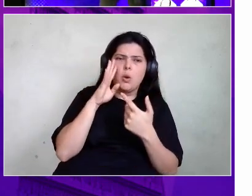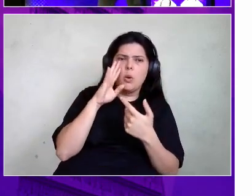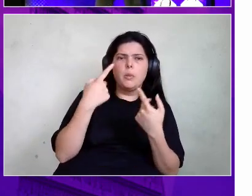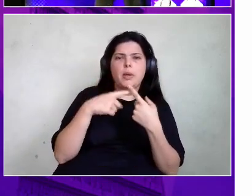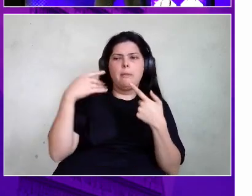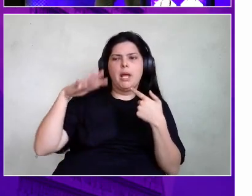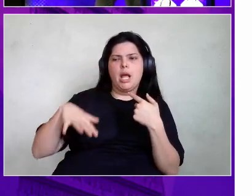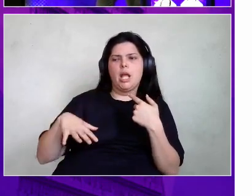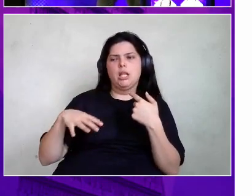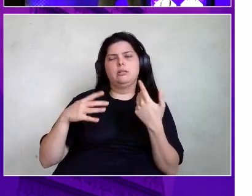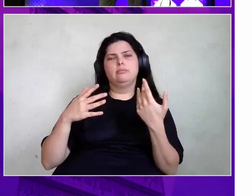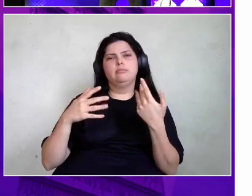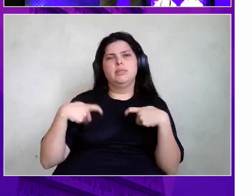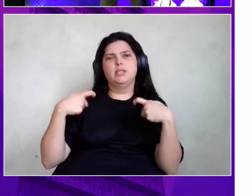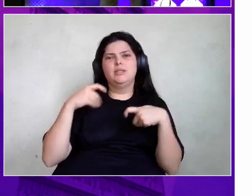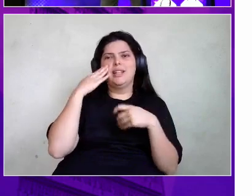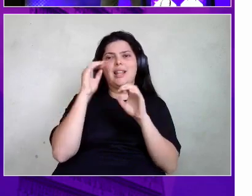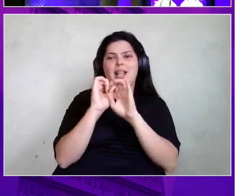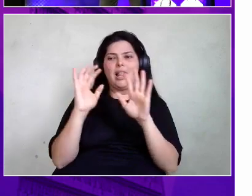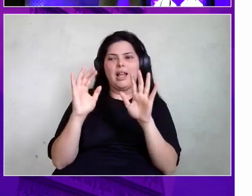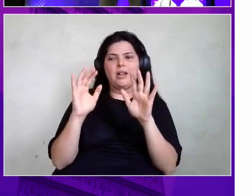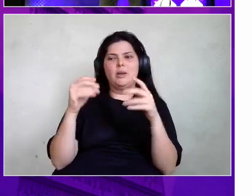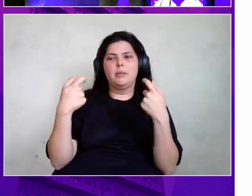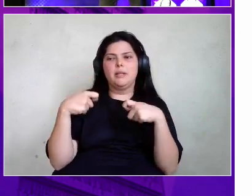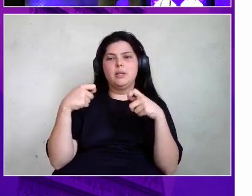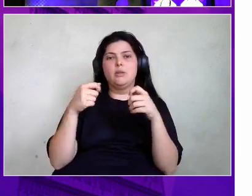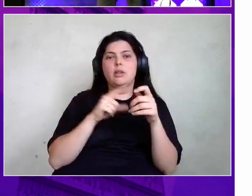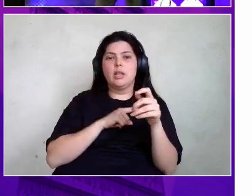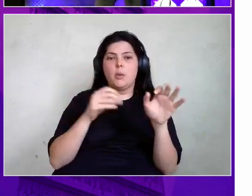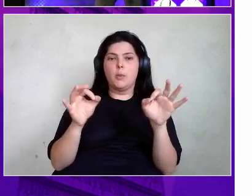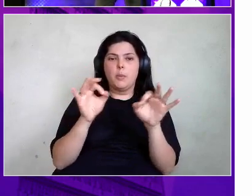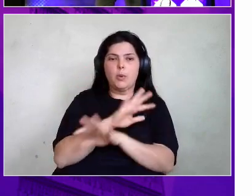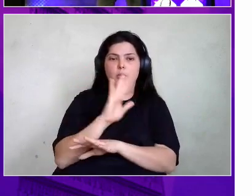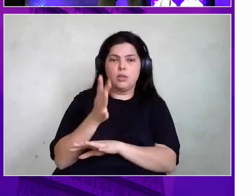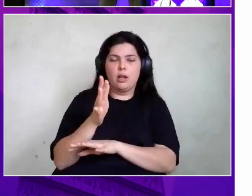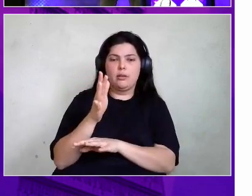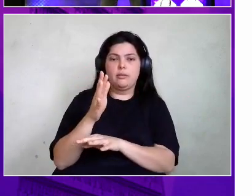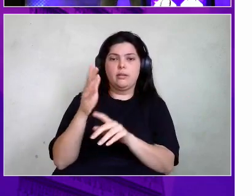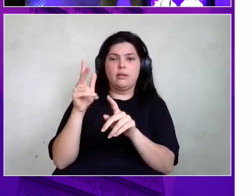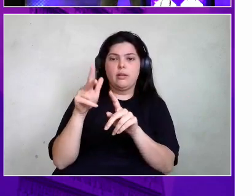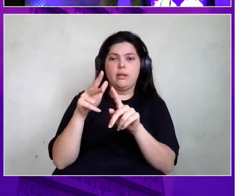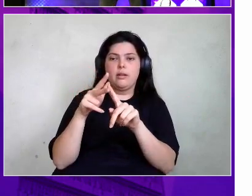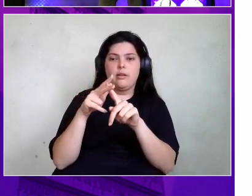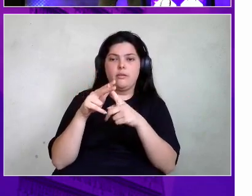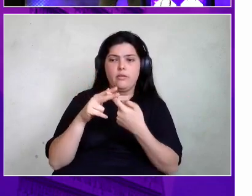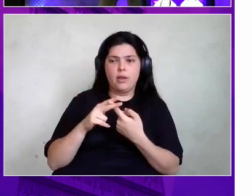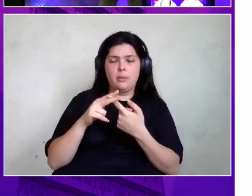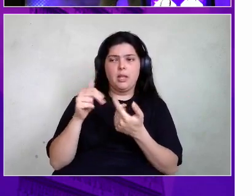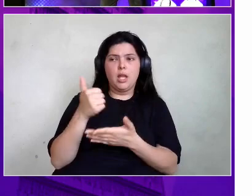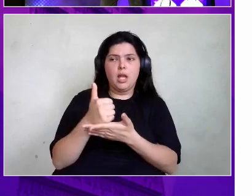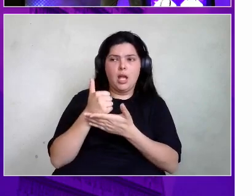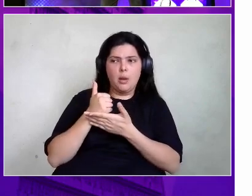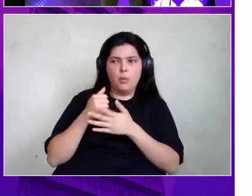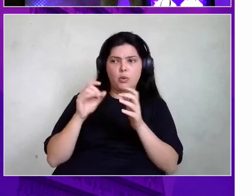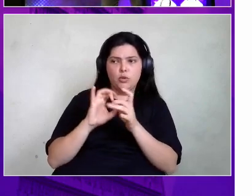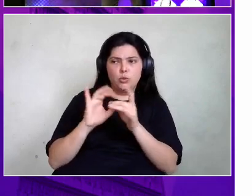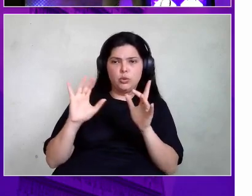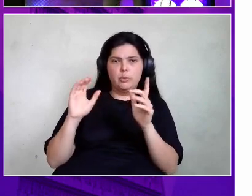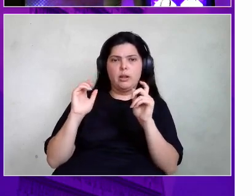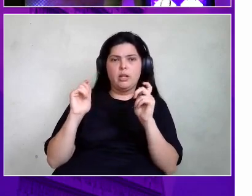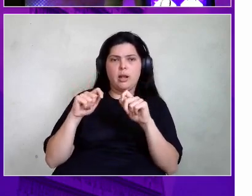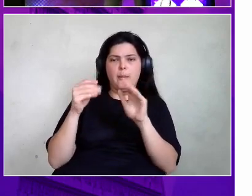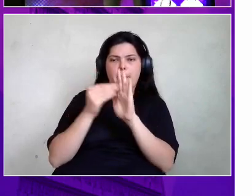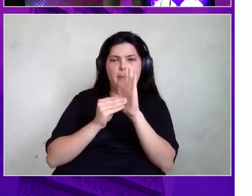Eu tenho que entender, opa, eu tenho um pipeline desenhado. A ferramenta que eu tenho aqui em mãos, ela vai me permitir implementar aquilo? Porque se ela não